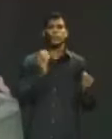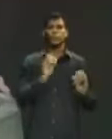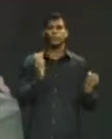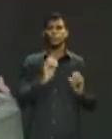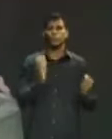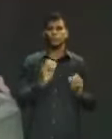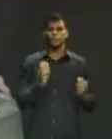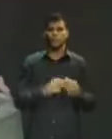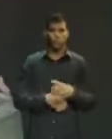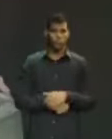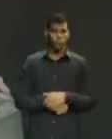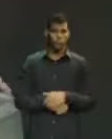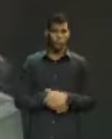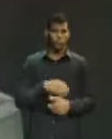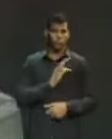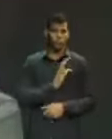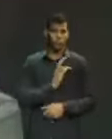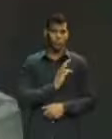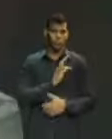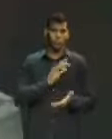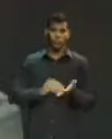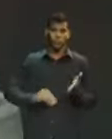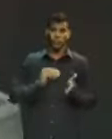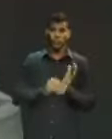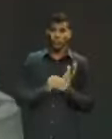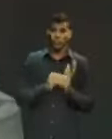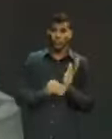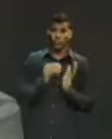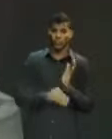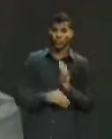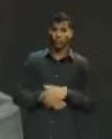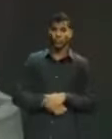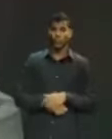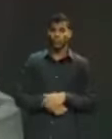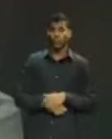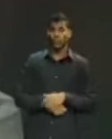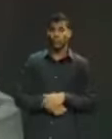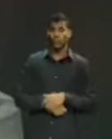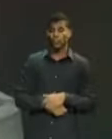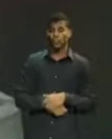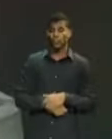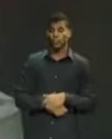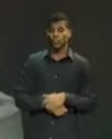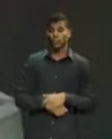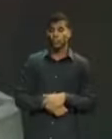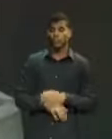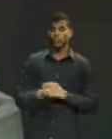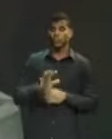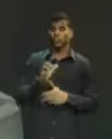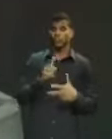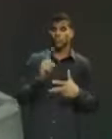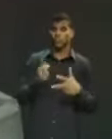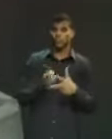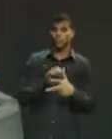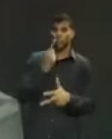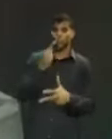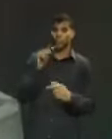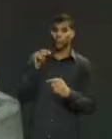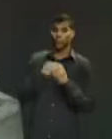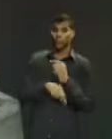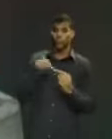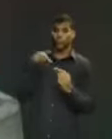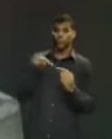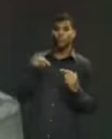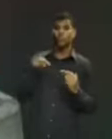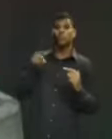inclusive técnica. E nosso terceiro objetivo é mobilizar a sociedade por uma agenda de